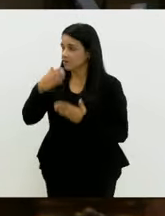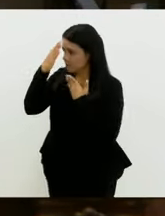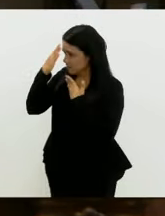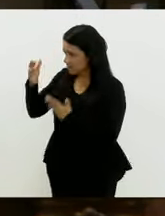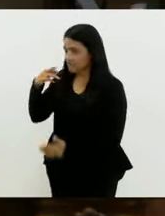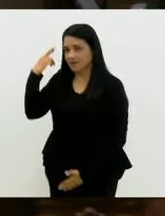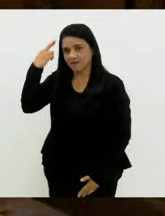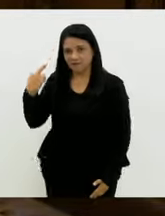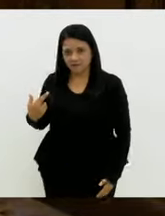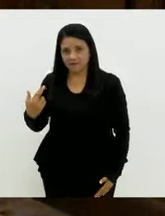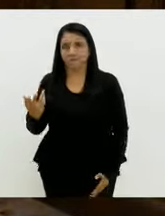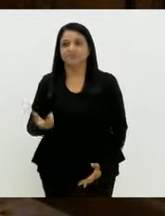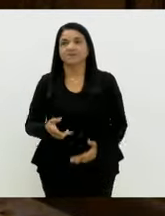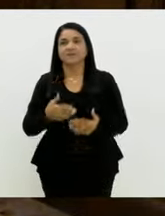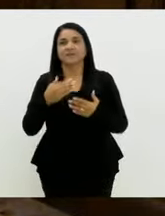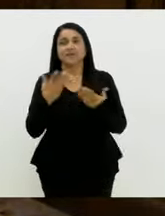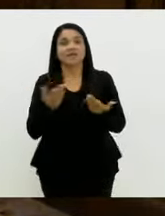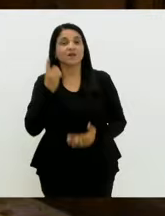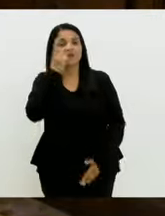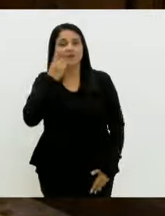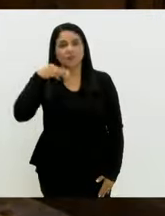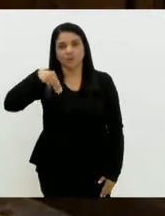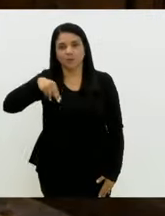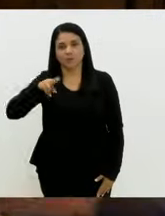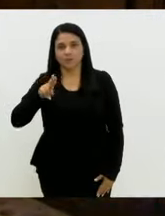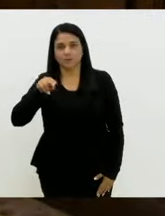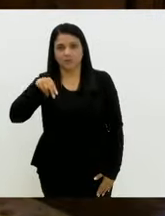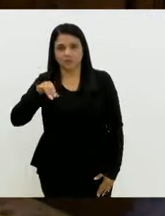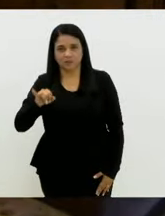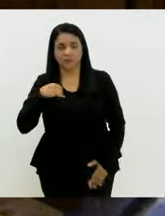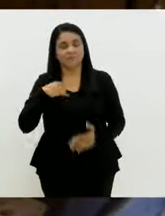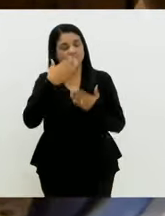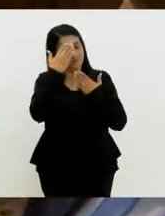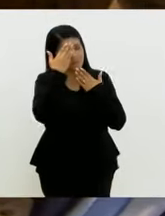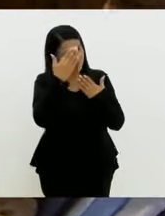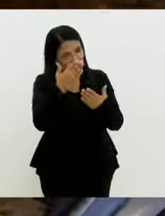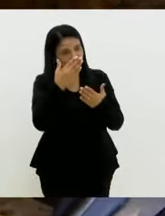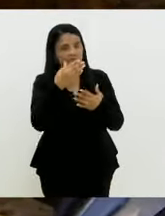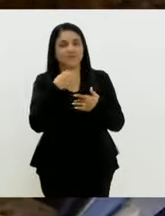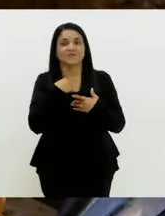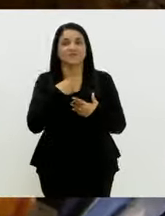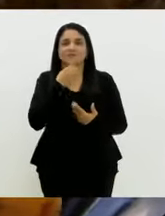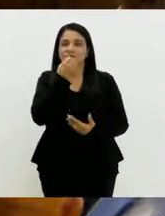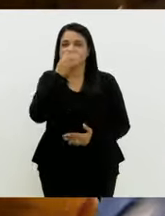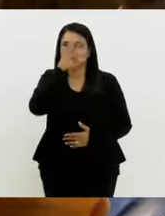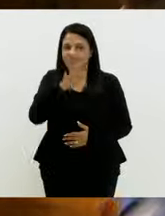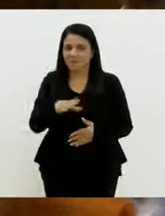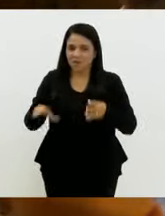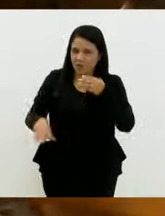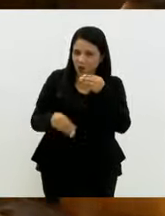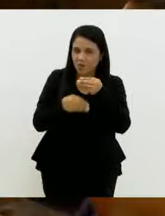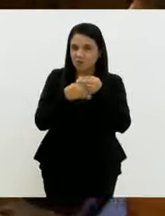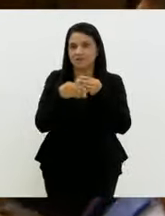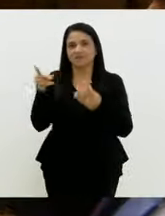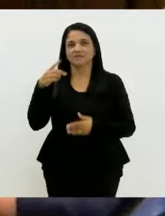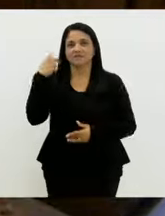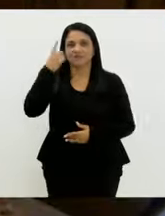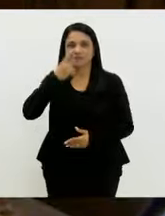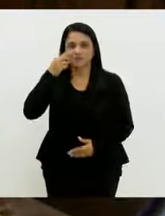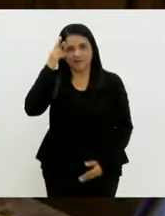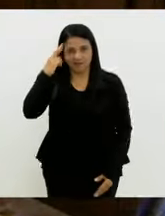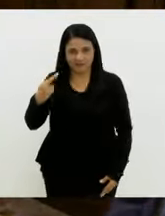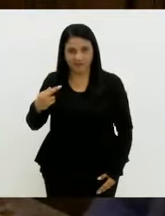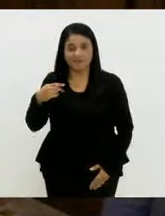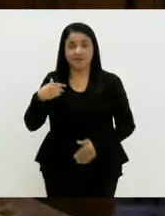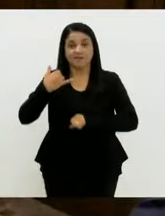favor. Boa tarde, presidente. Só para complementar o que a nossa deputada Renata falou, em Volta Redonda existe esse